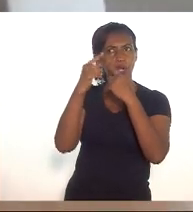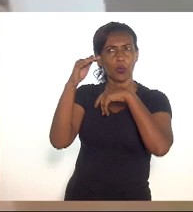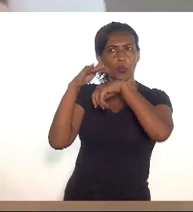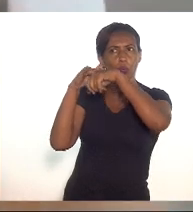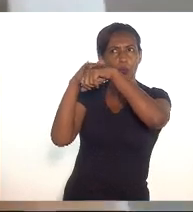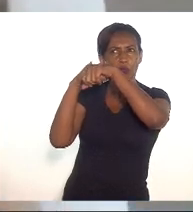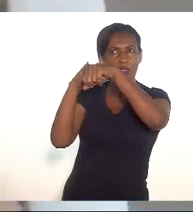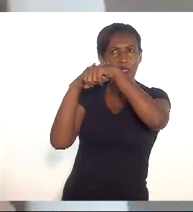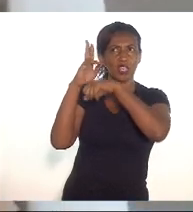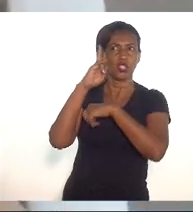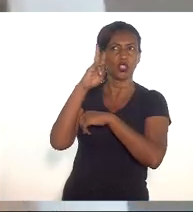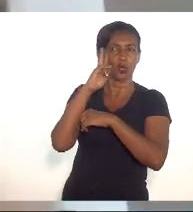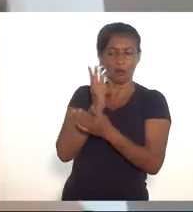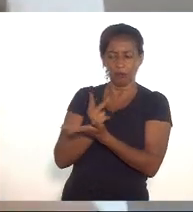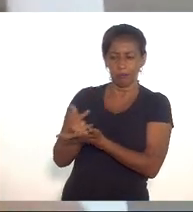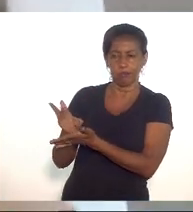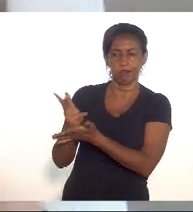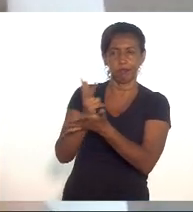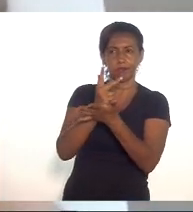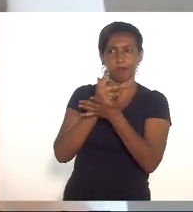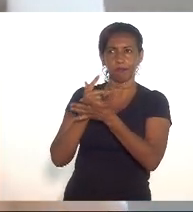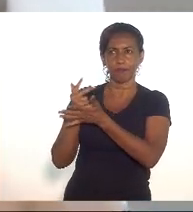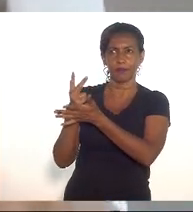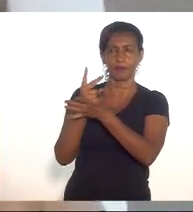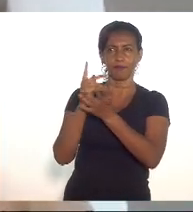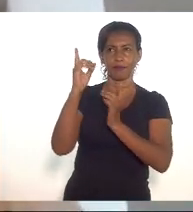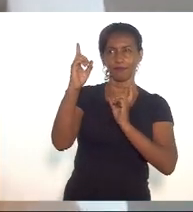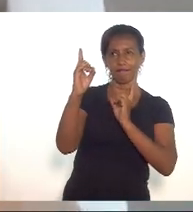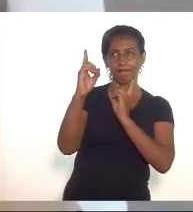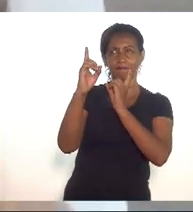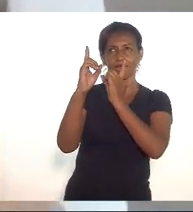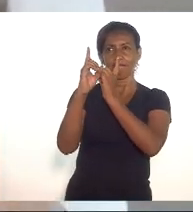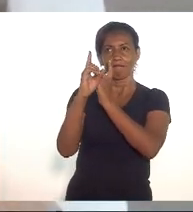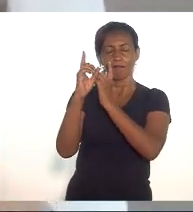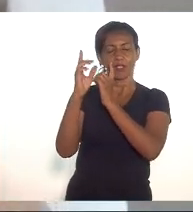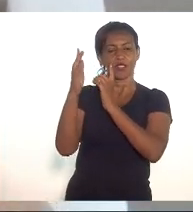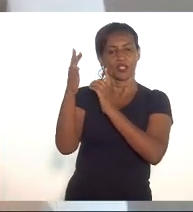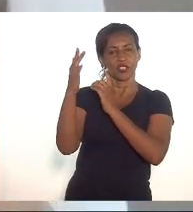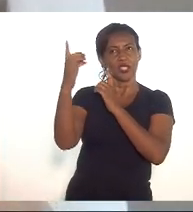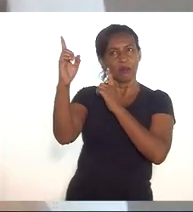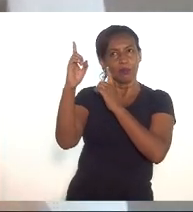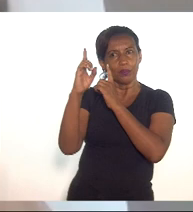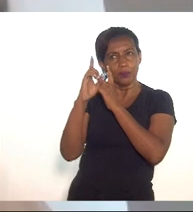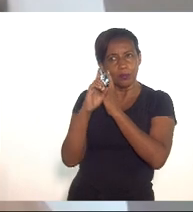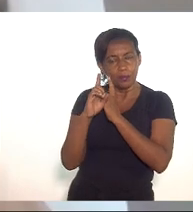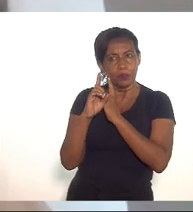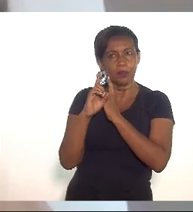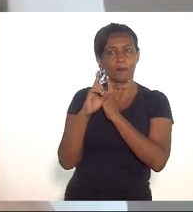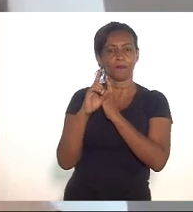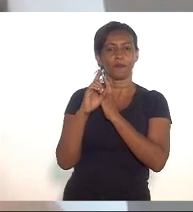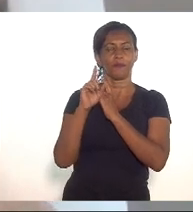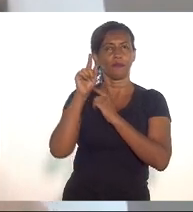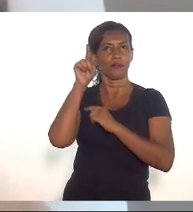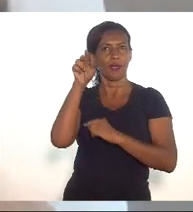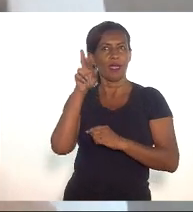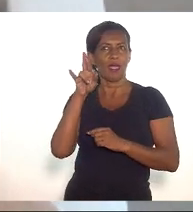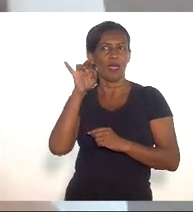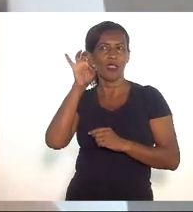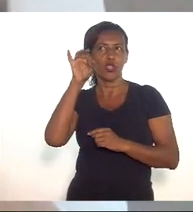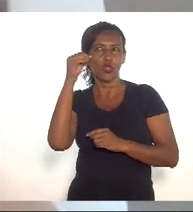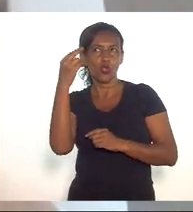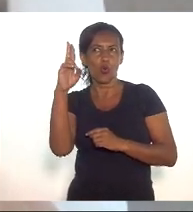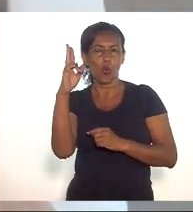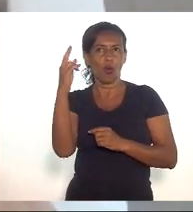estado da arte. Então, a gente tem feito essa aproximação com o reitor Lloyd para